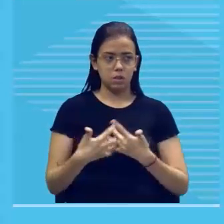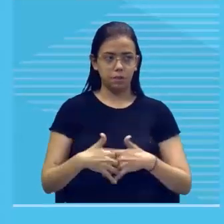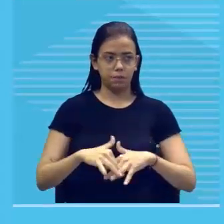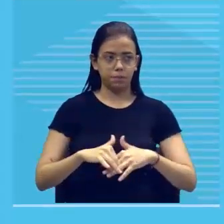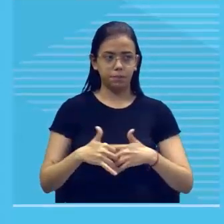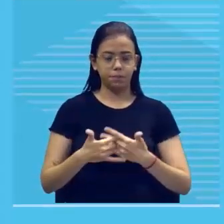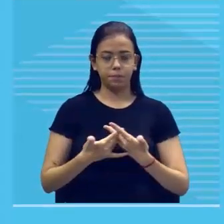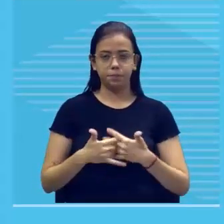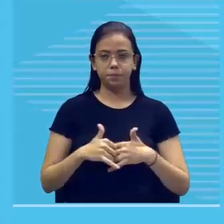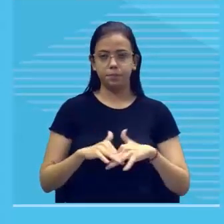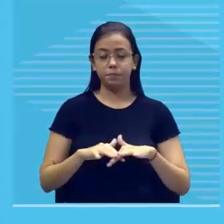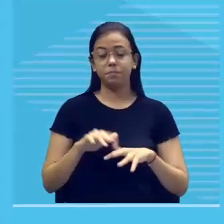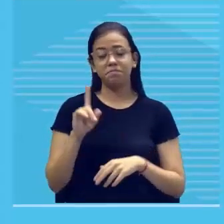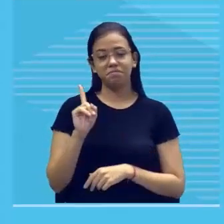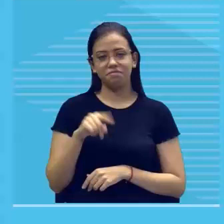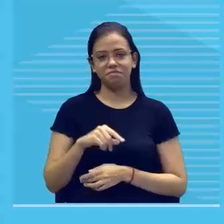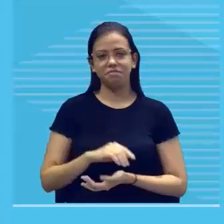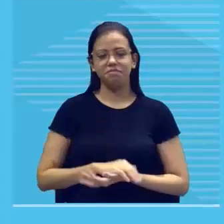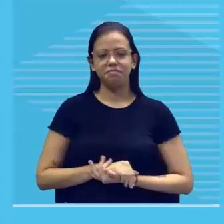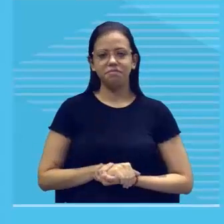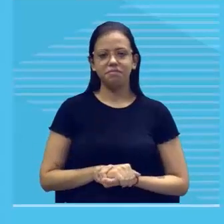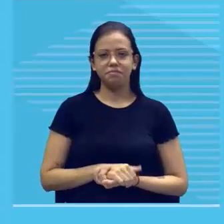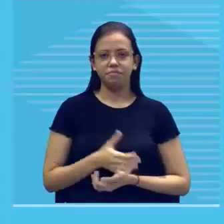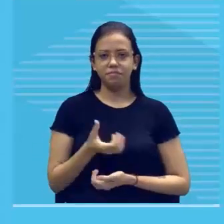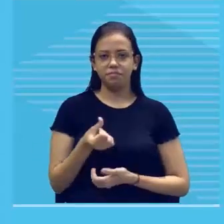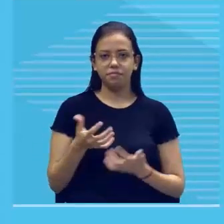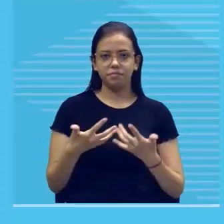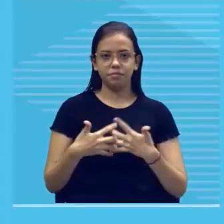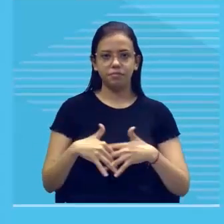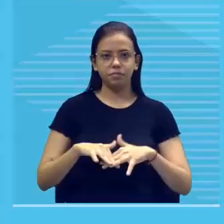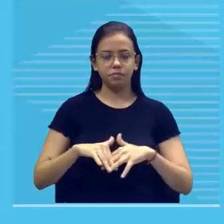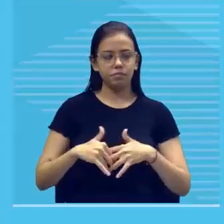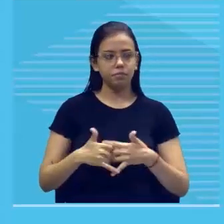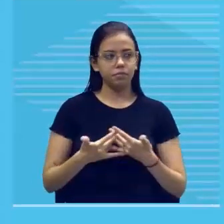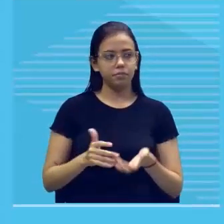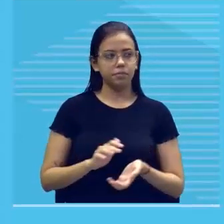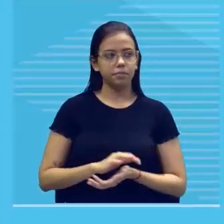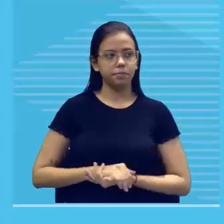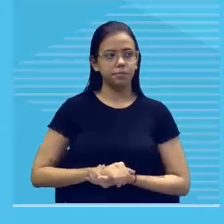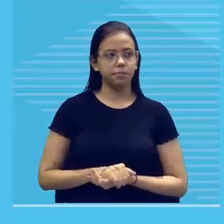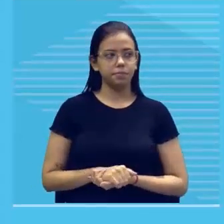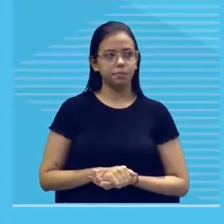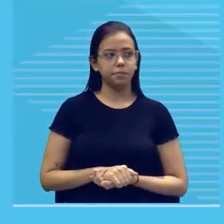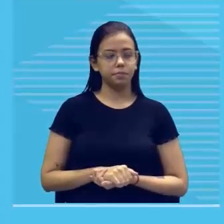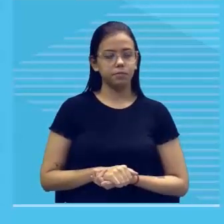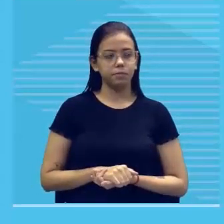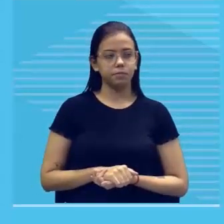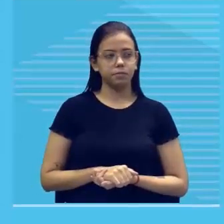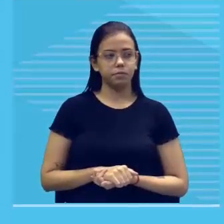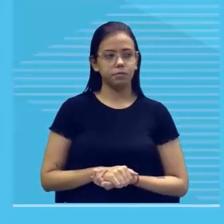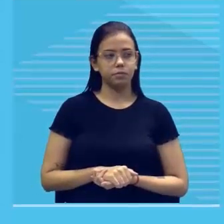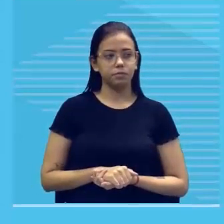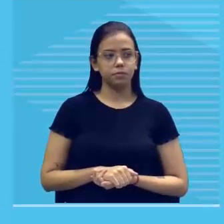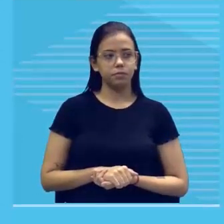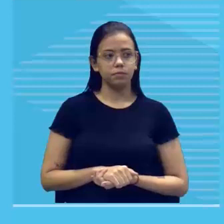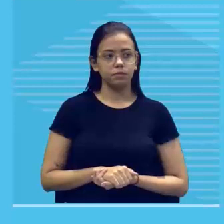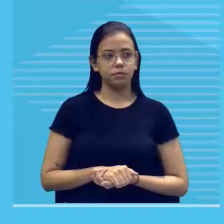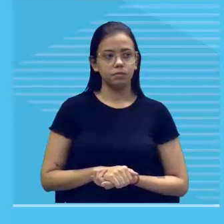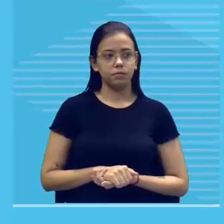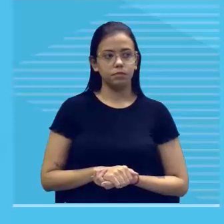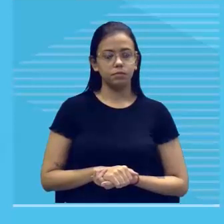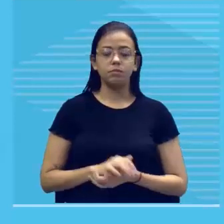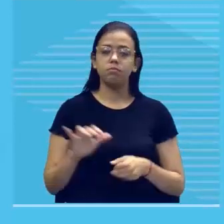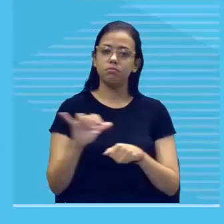máquinas 6 máquinas a primeira coisa é o